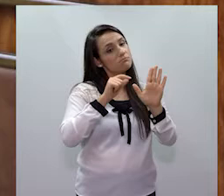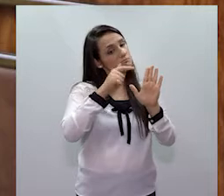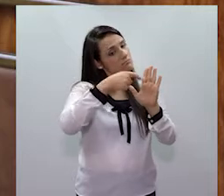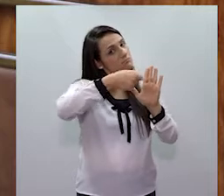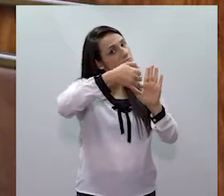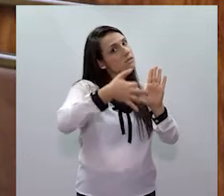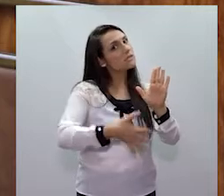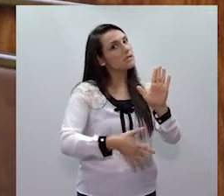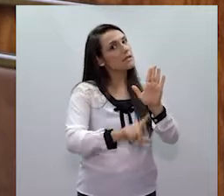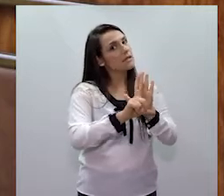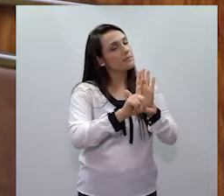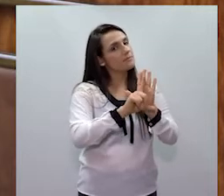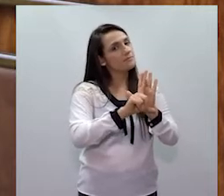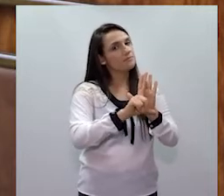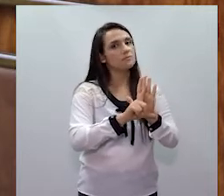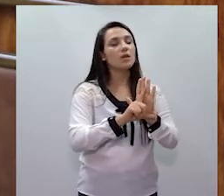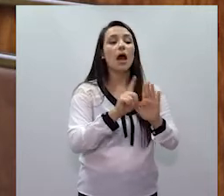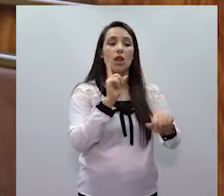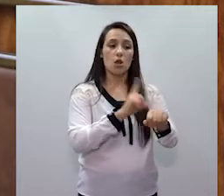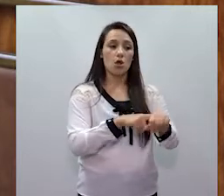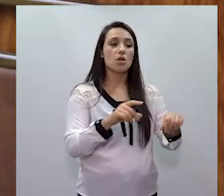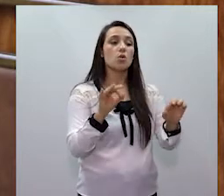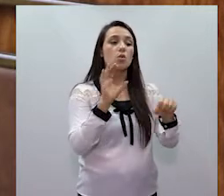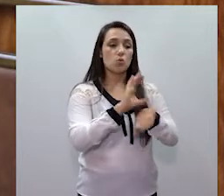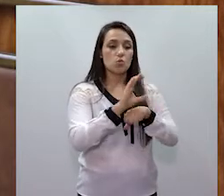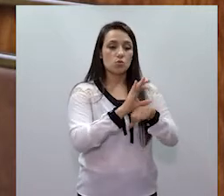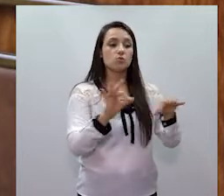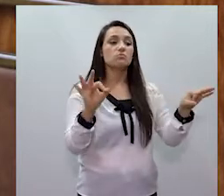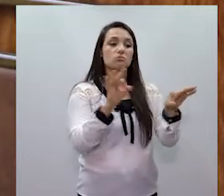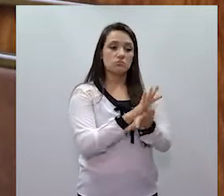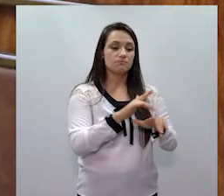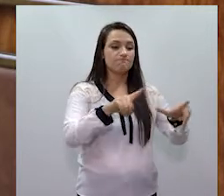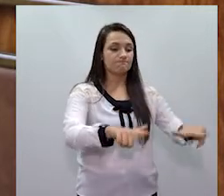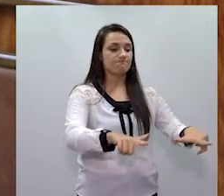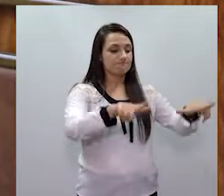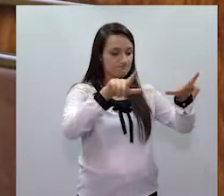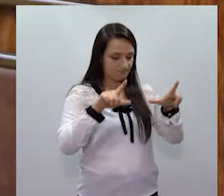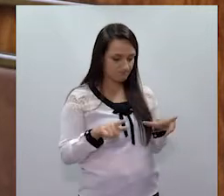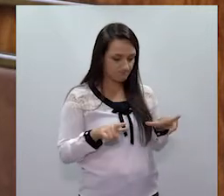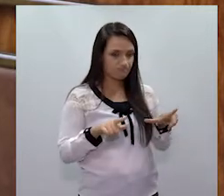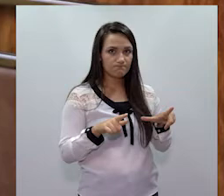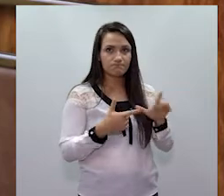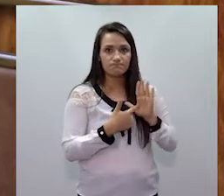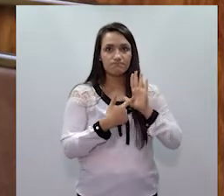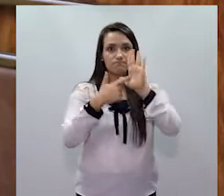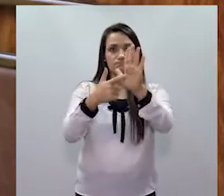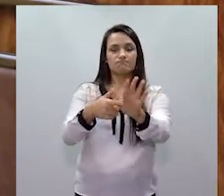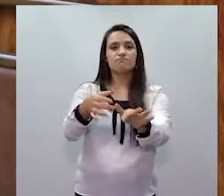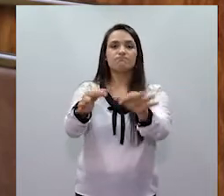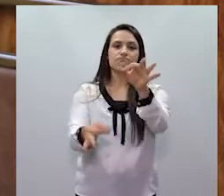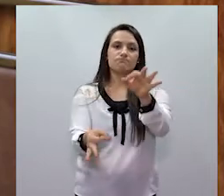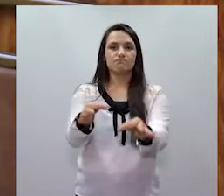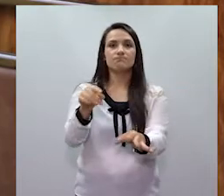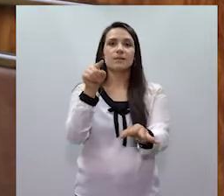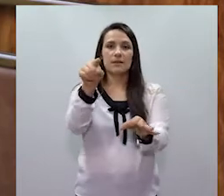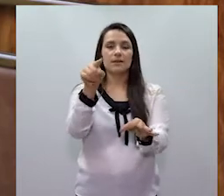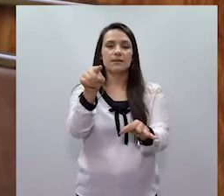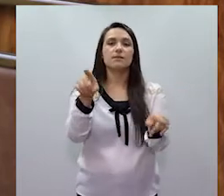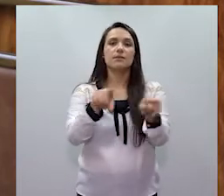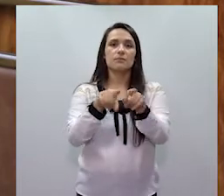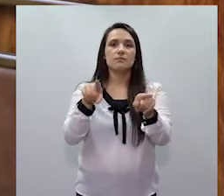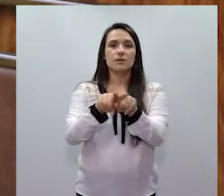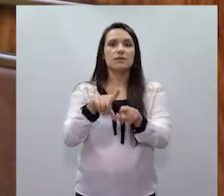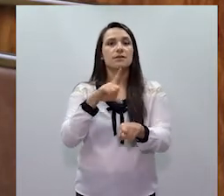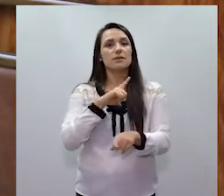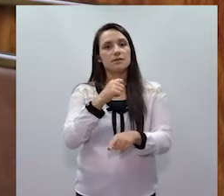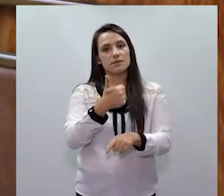o certificado do programa de preparação para adoção e oferecer esse certificado para o juiz tem